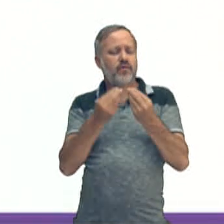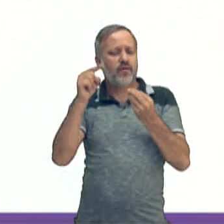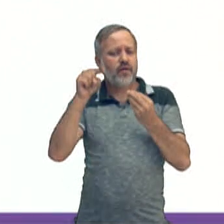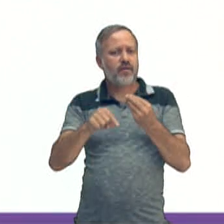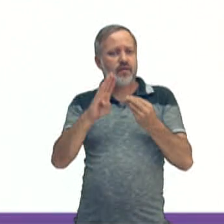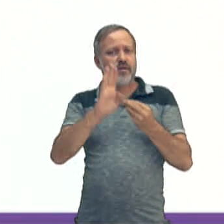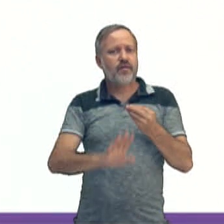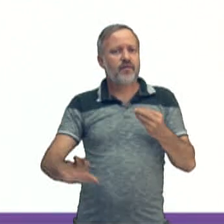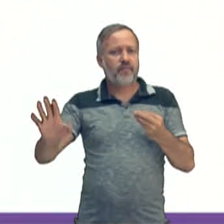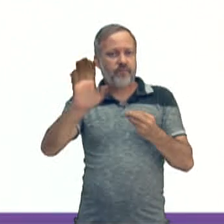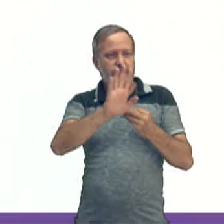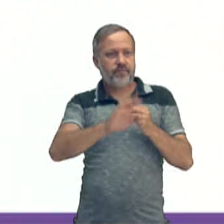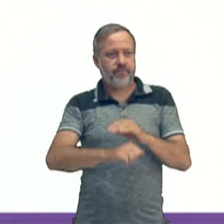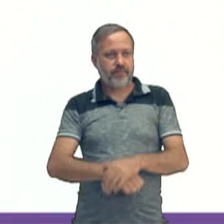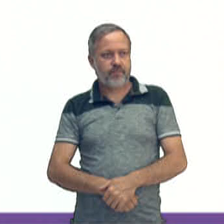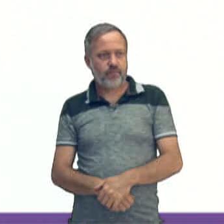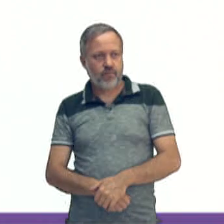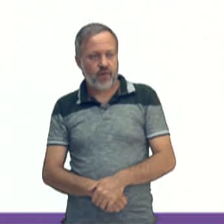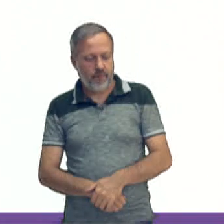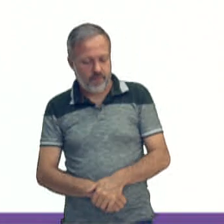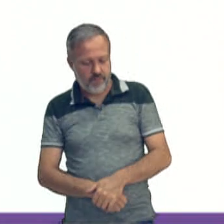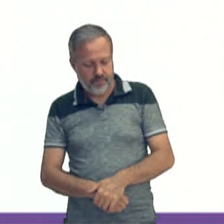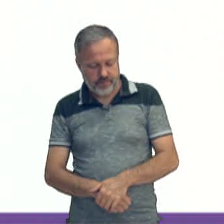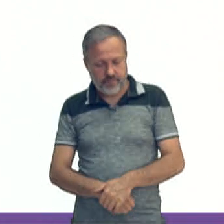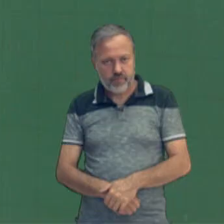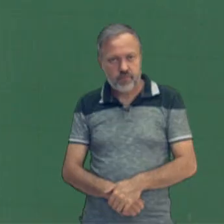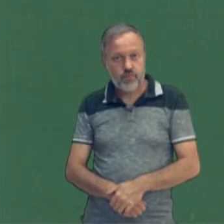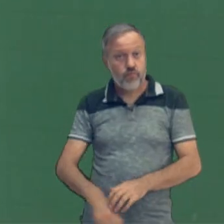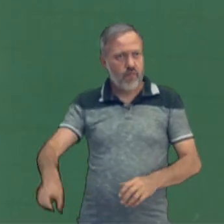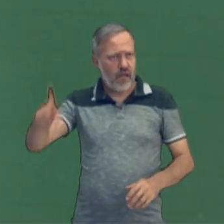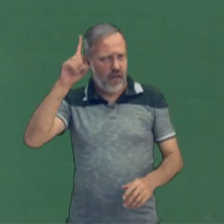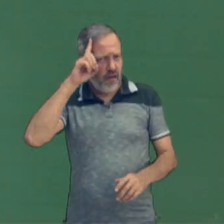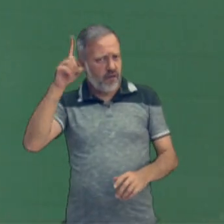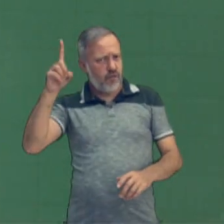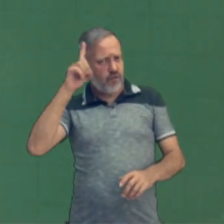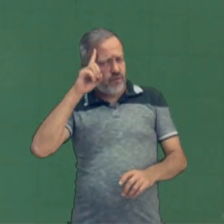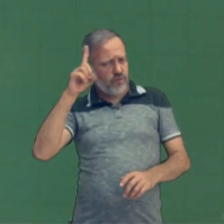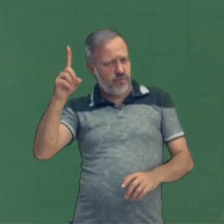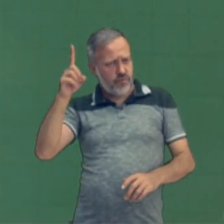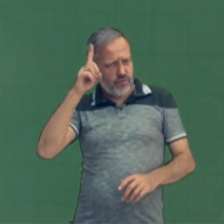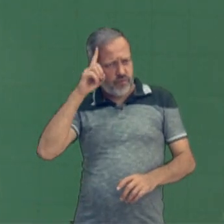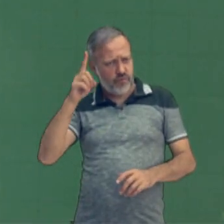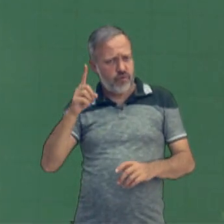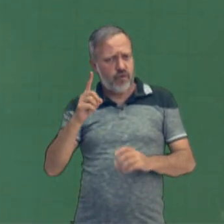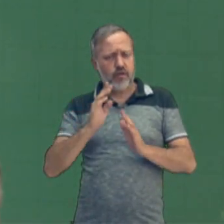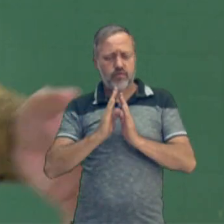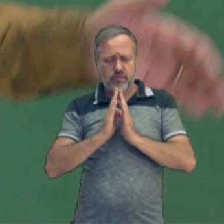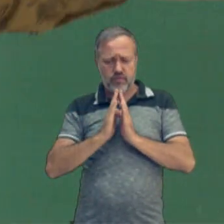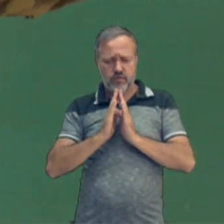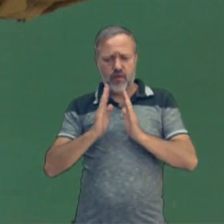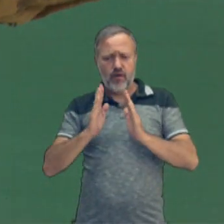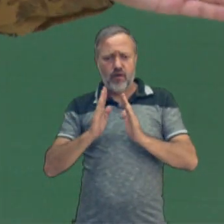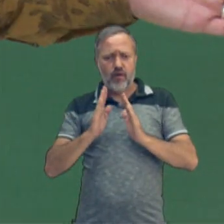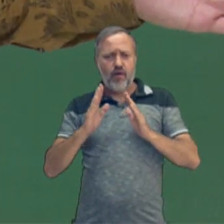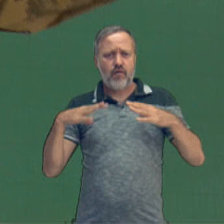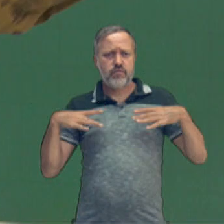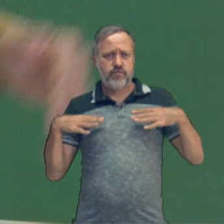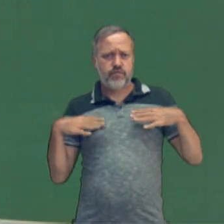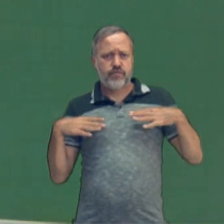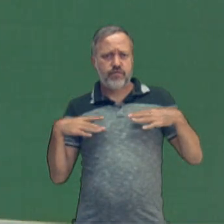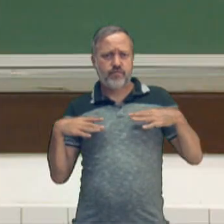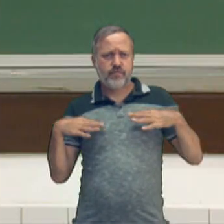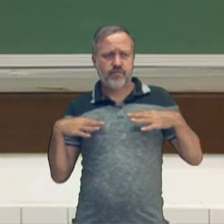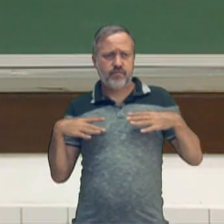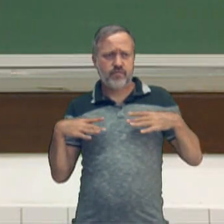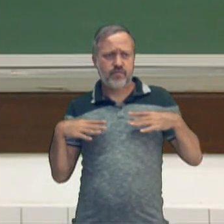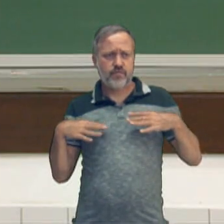que adotamos no Brasil? E os feriados religiosos? Como que funciona feriado religioso num calendário? Aqui tem algumas imagens